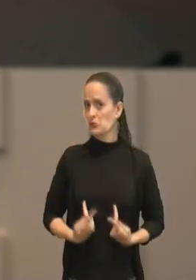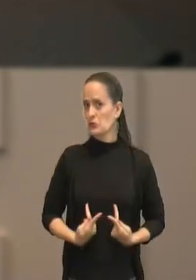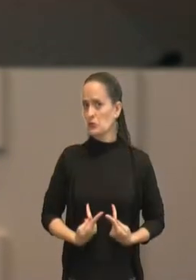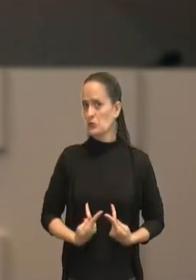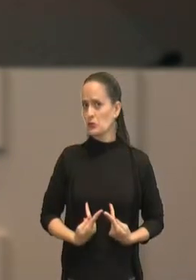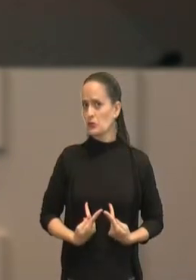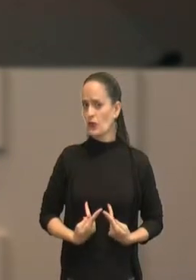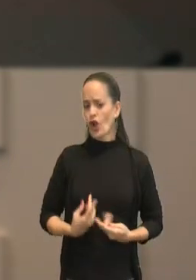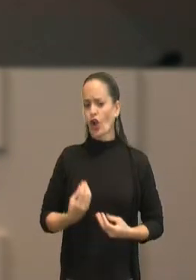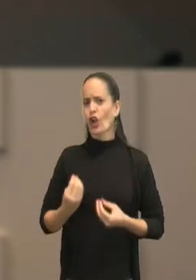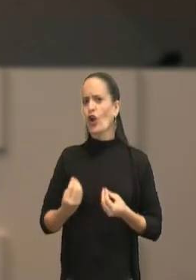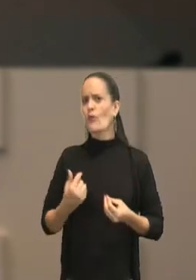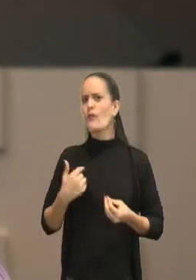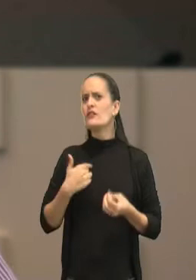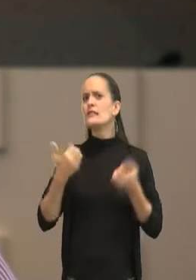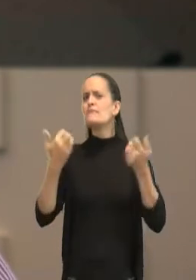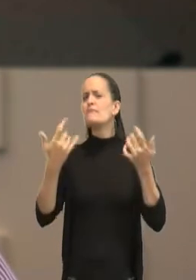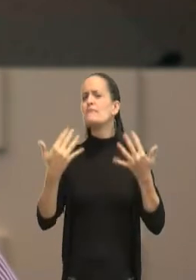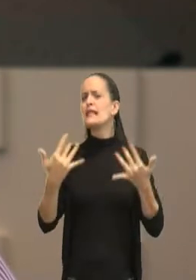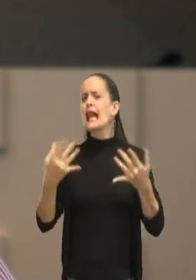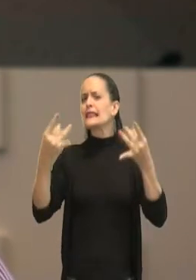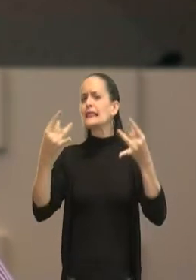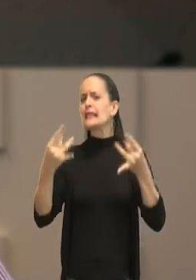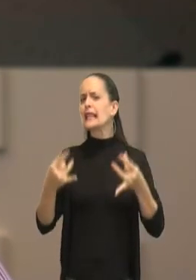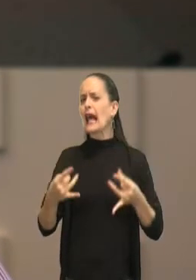explicar completamente o Criador.